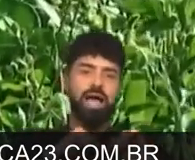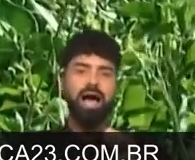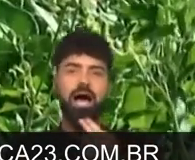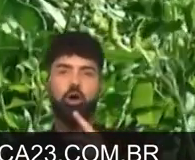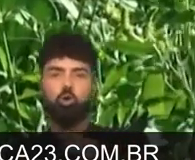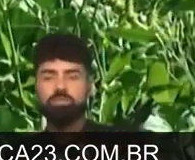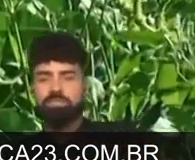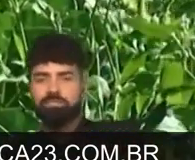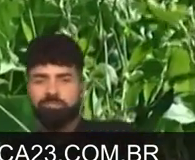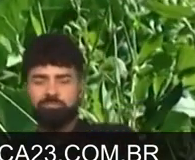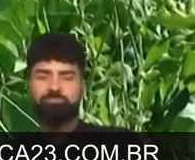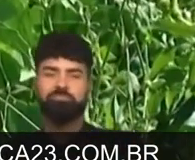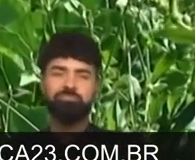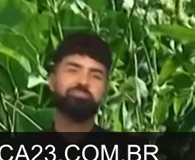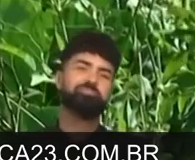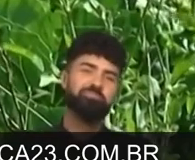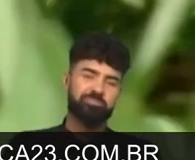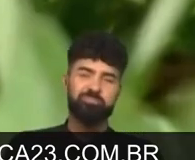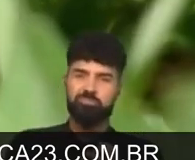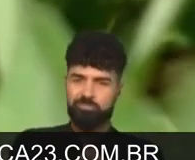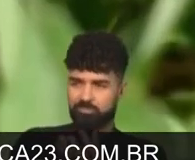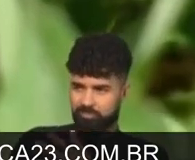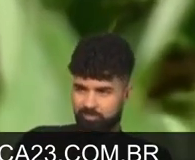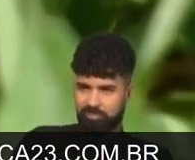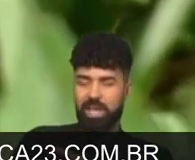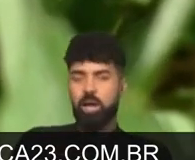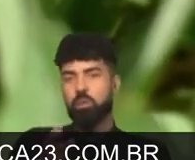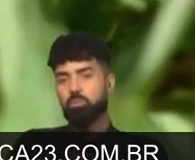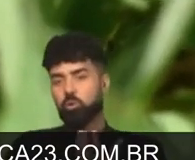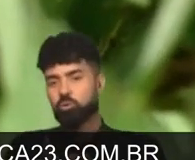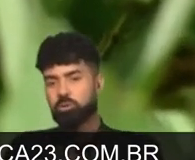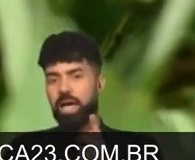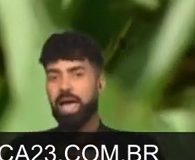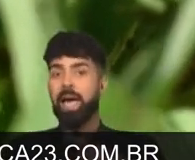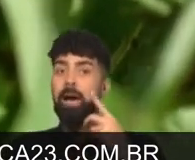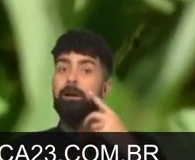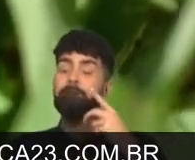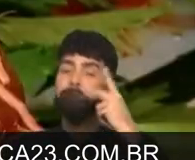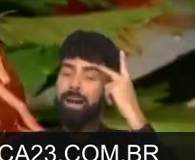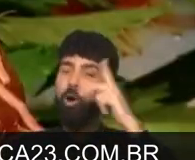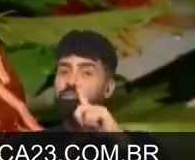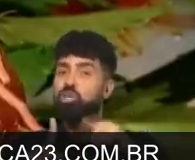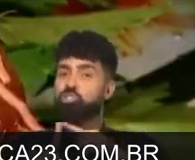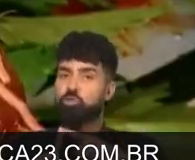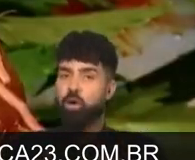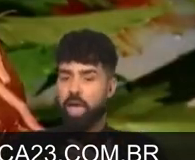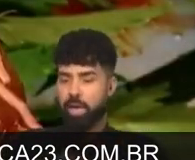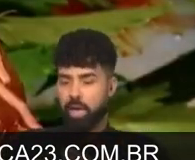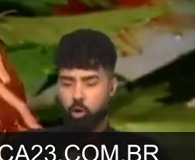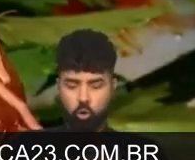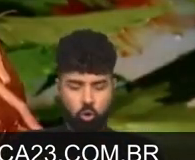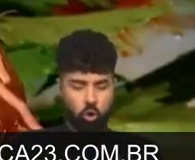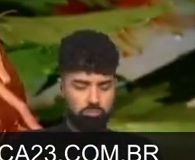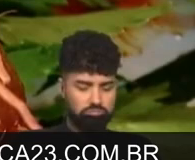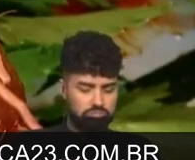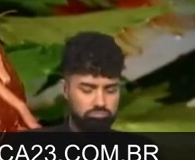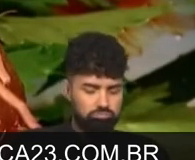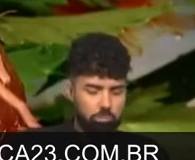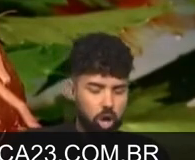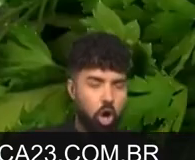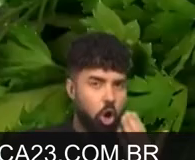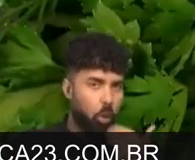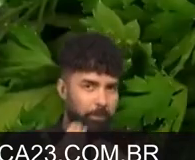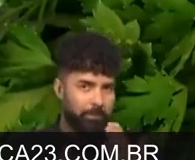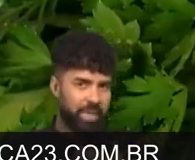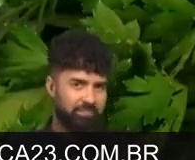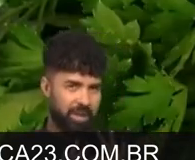Além disso, a gente também contabiliza aquela produção que é feita para o autoconsumo, ou seja, aquele produtor que produz para o consumo